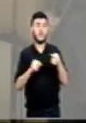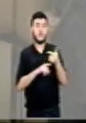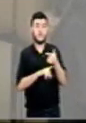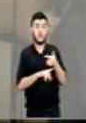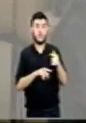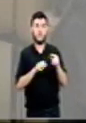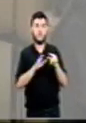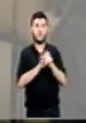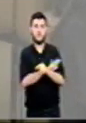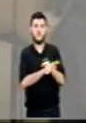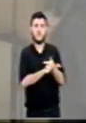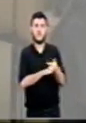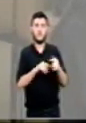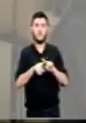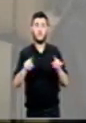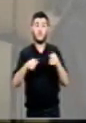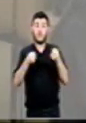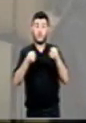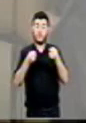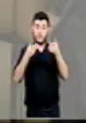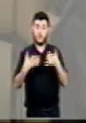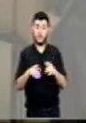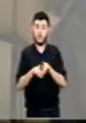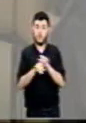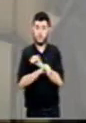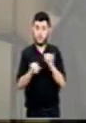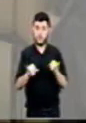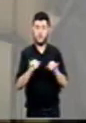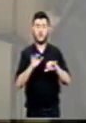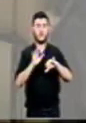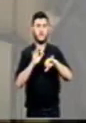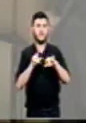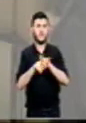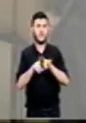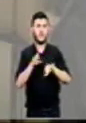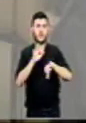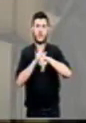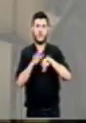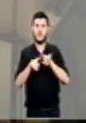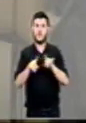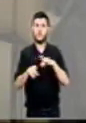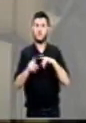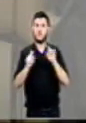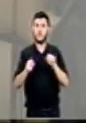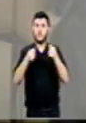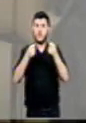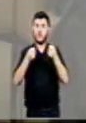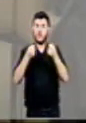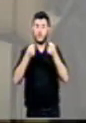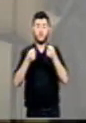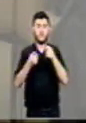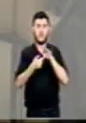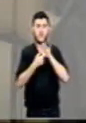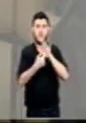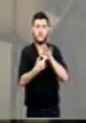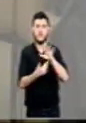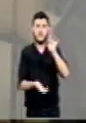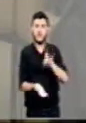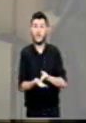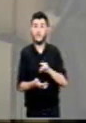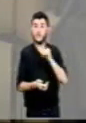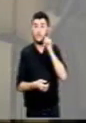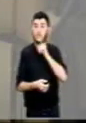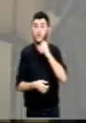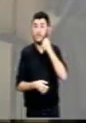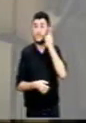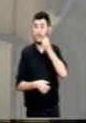Na notícia crimes apresentada pelo policial legislativo, havia menção expressa de que uma senadora e